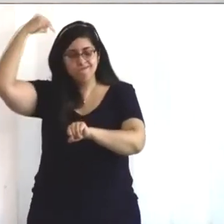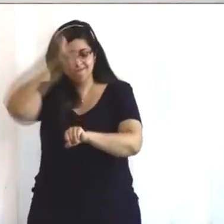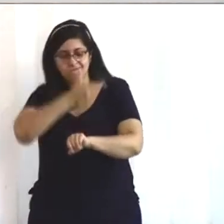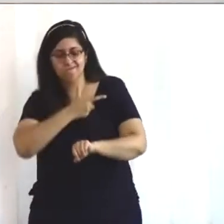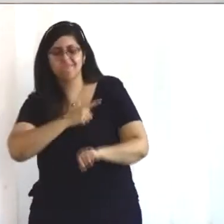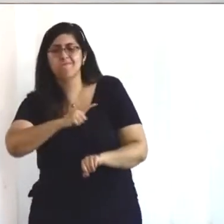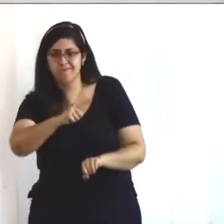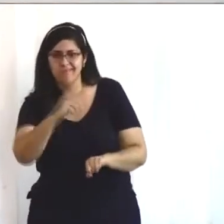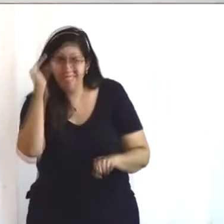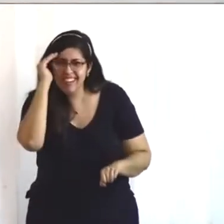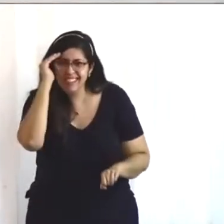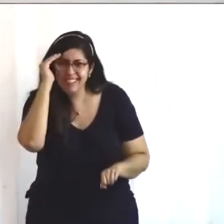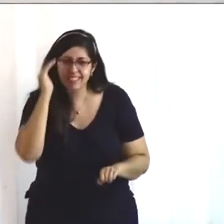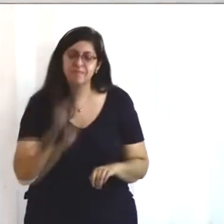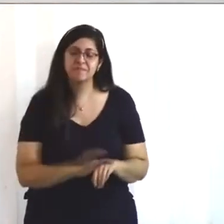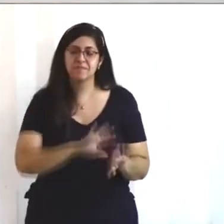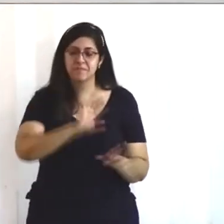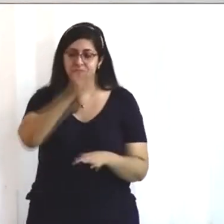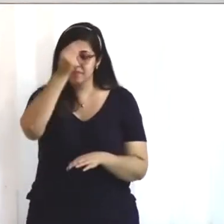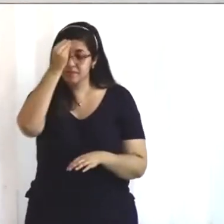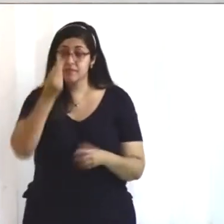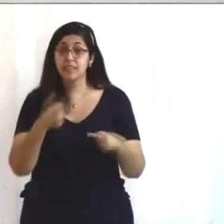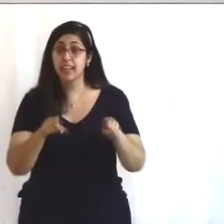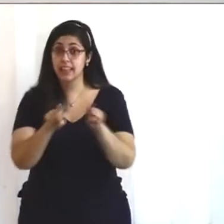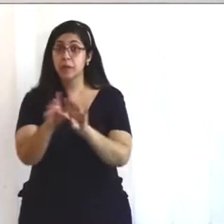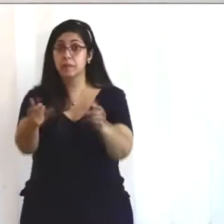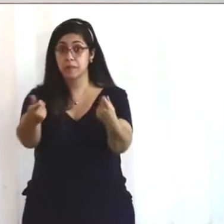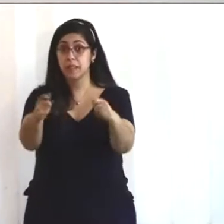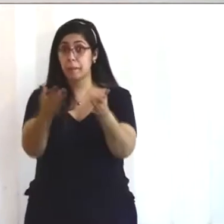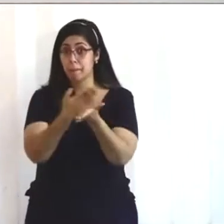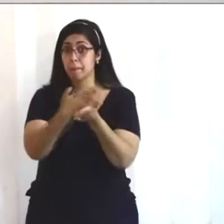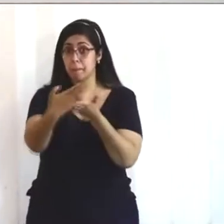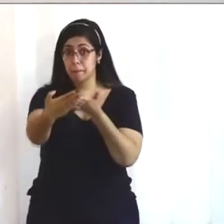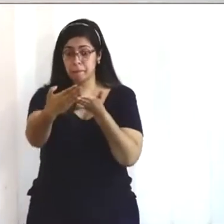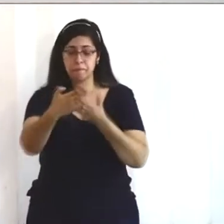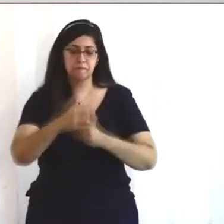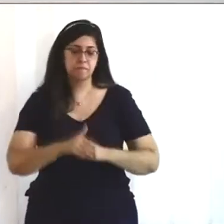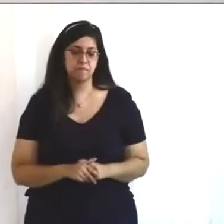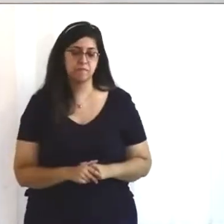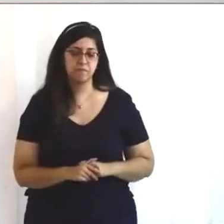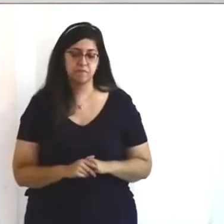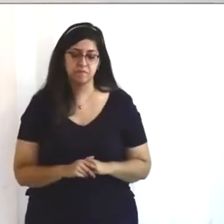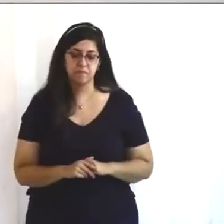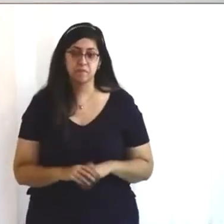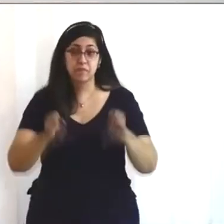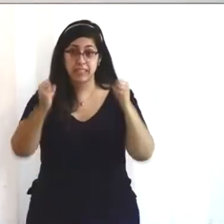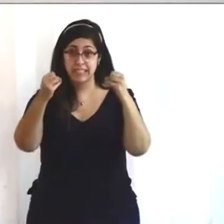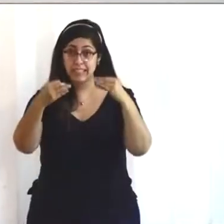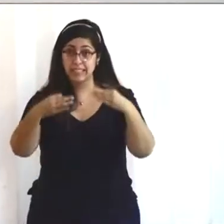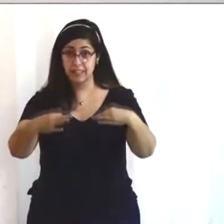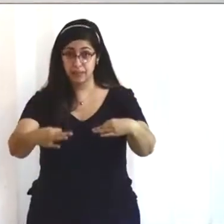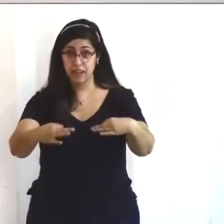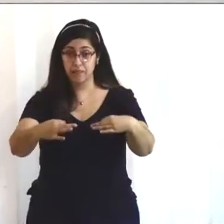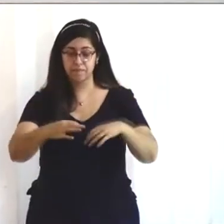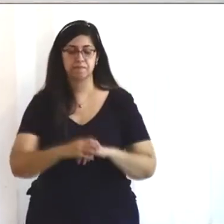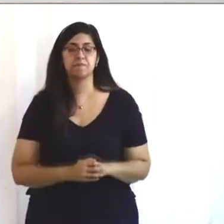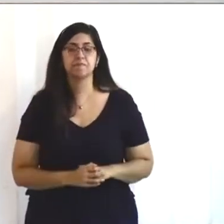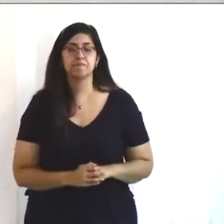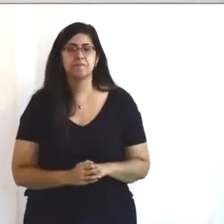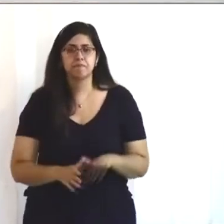santificação. Então, nós precisamos começar a explicar o texto para então